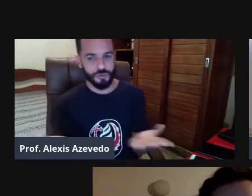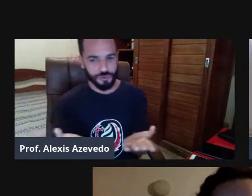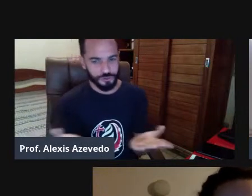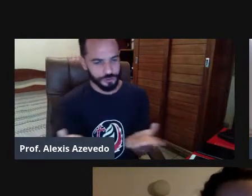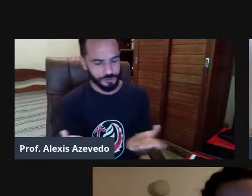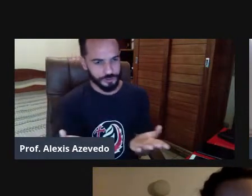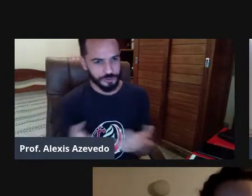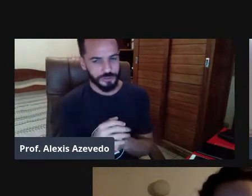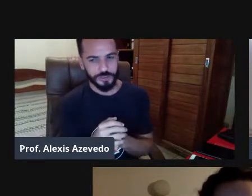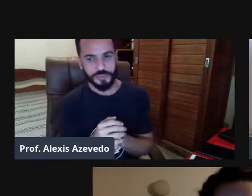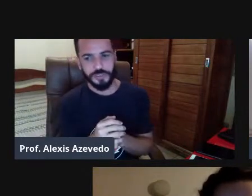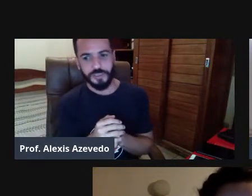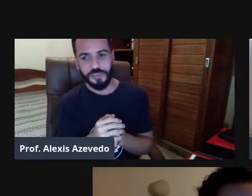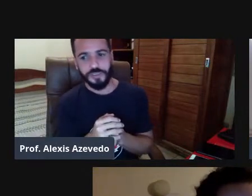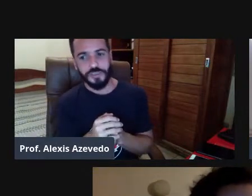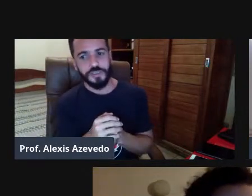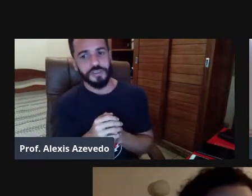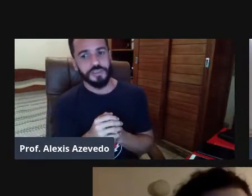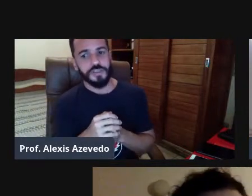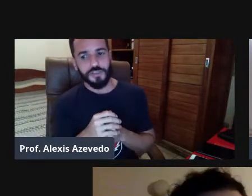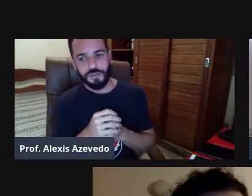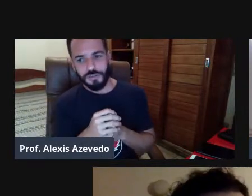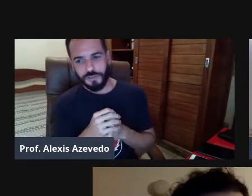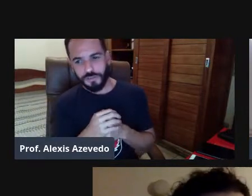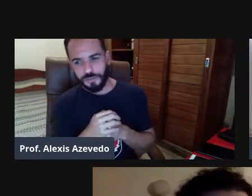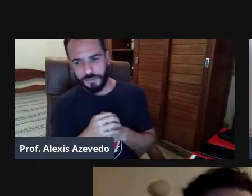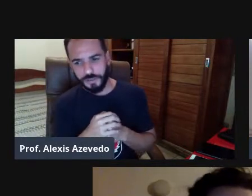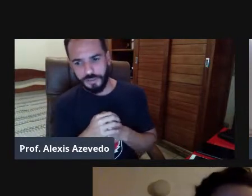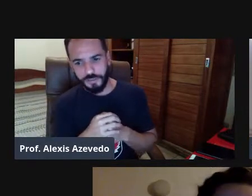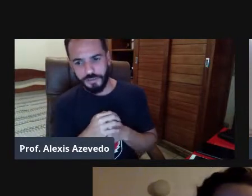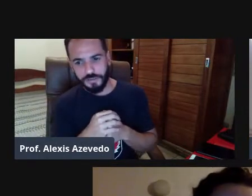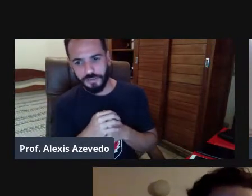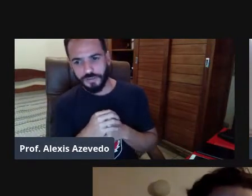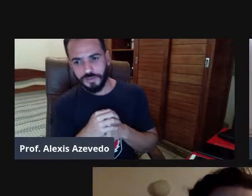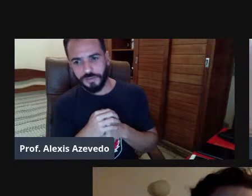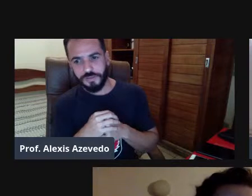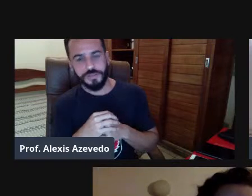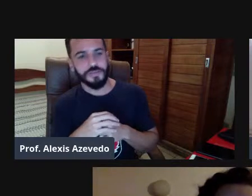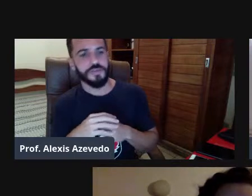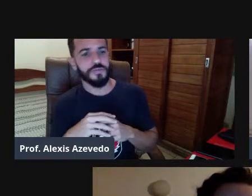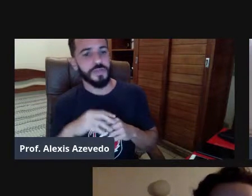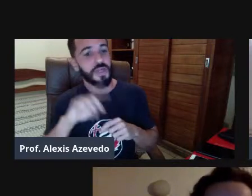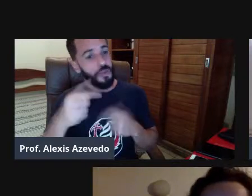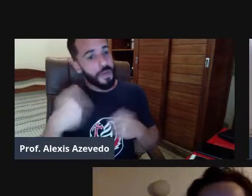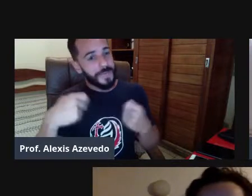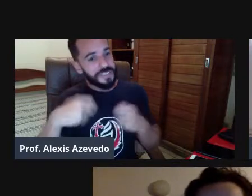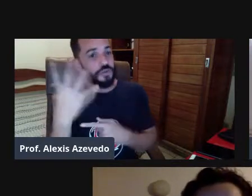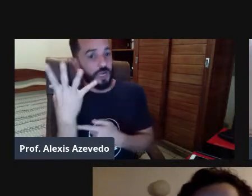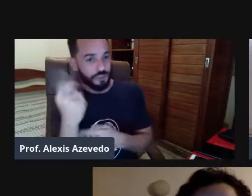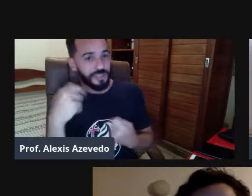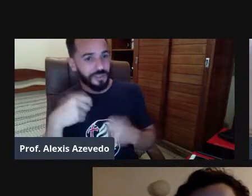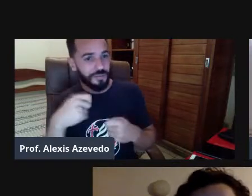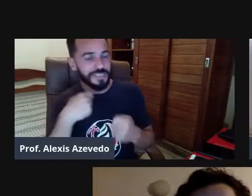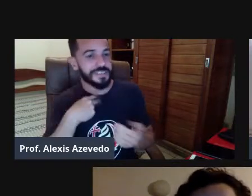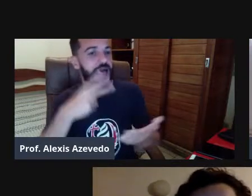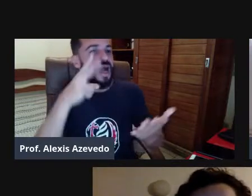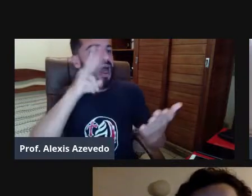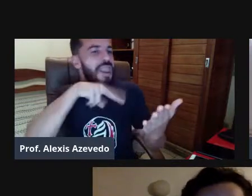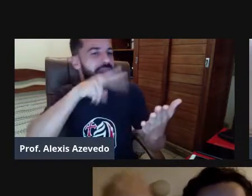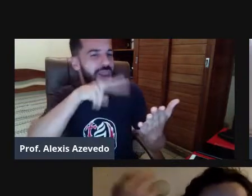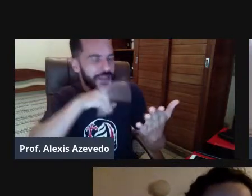eu falo muito disso na sala de aula, a questão do estudar, do ler e de pesquisar, porque eu venho de